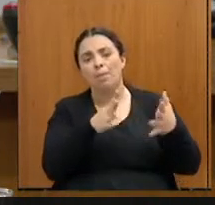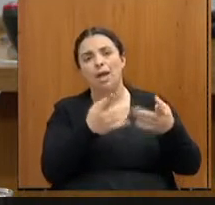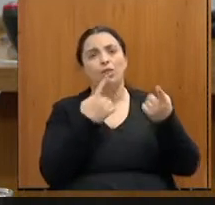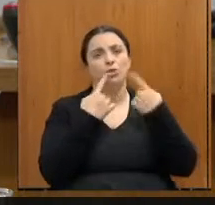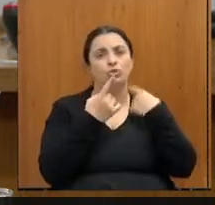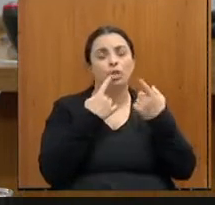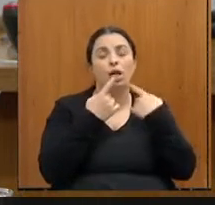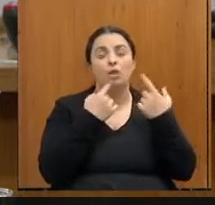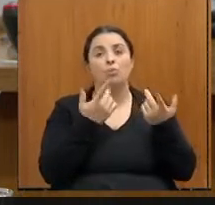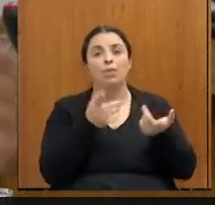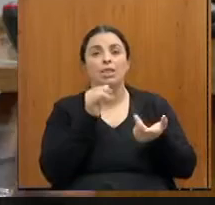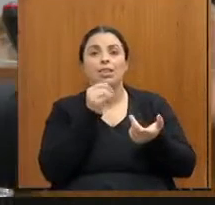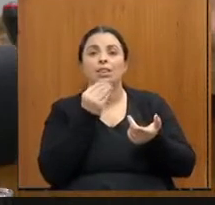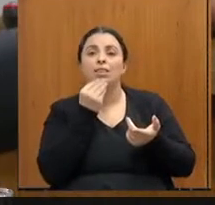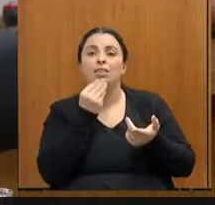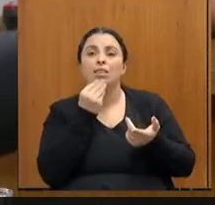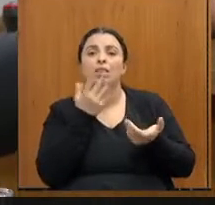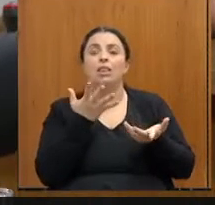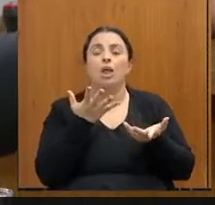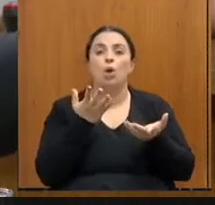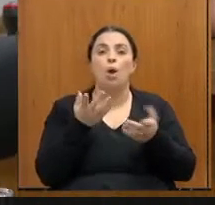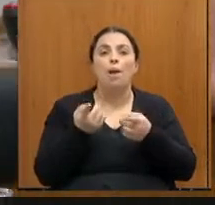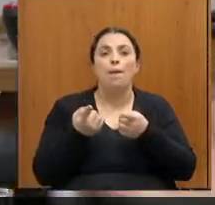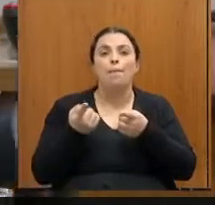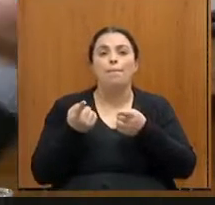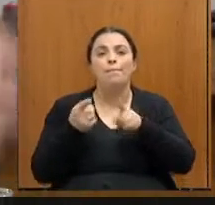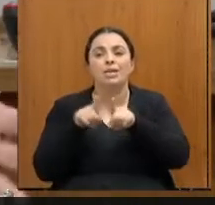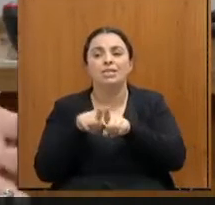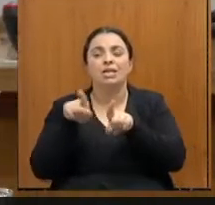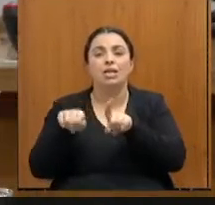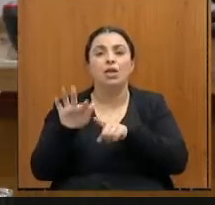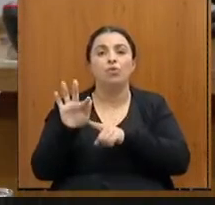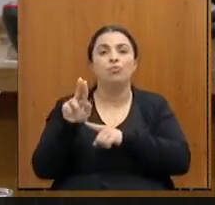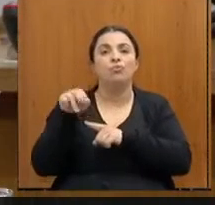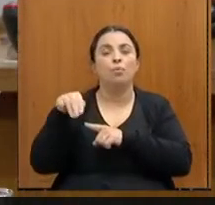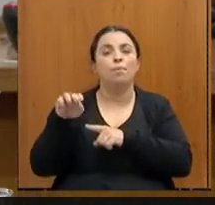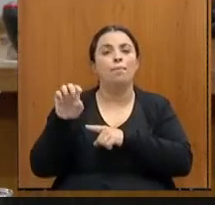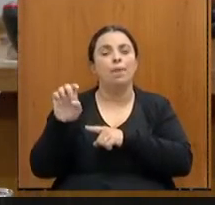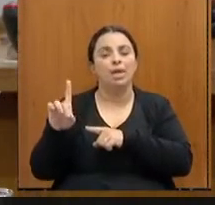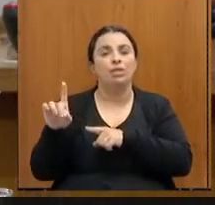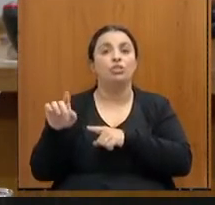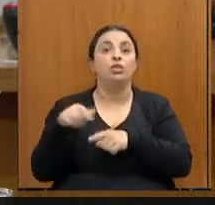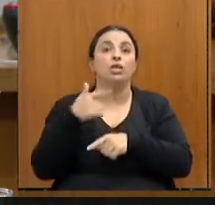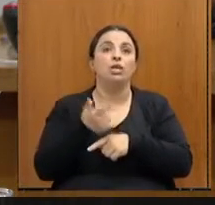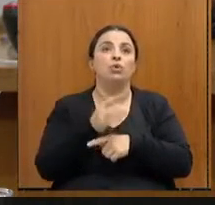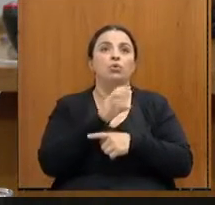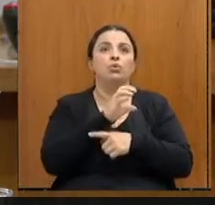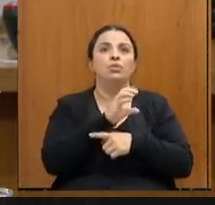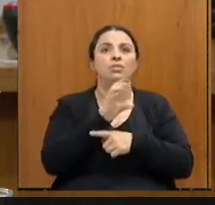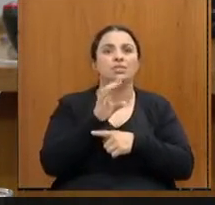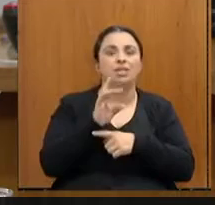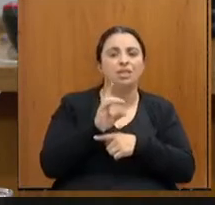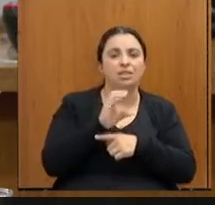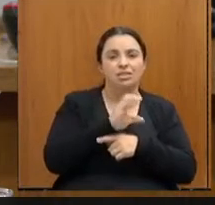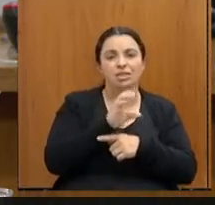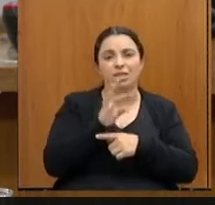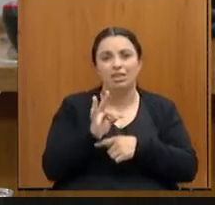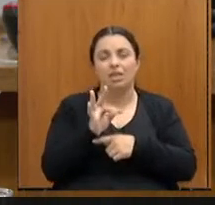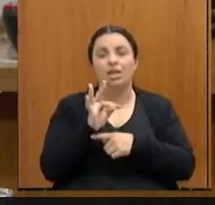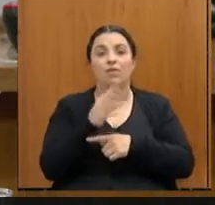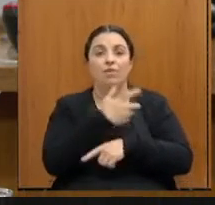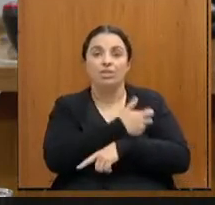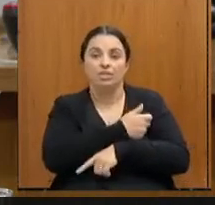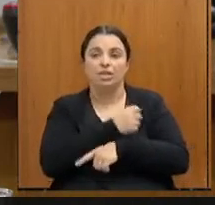uma parceria entre a funed bosta possa fazer a parte dela e que o CT vacinas e o CT e os e